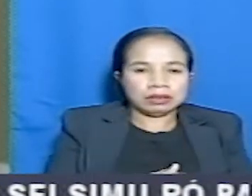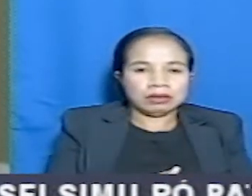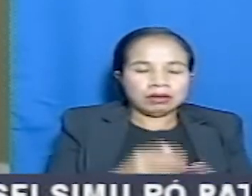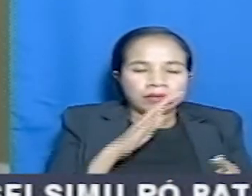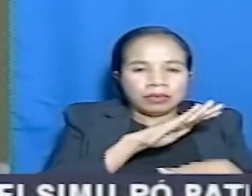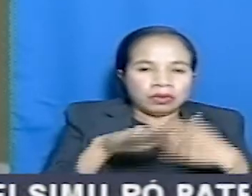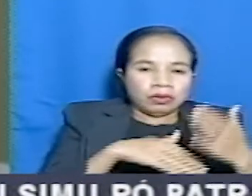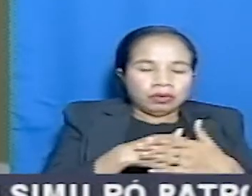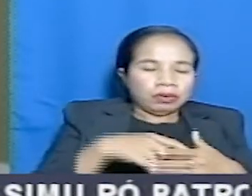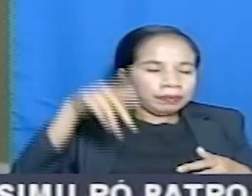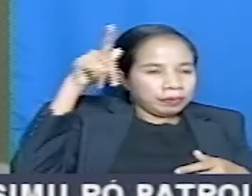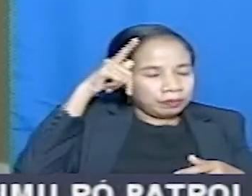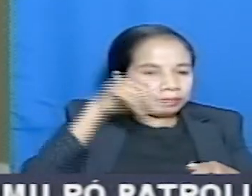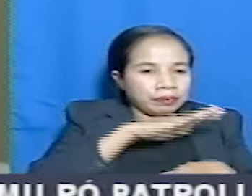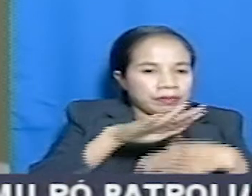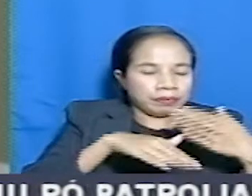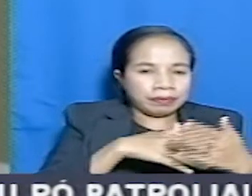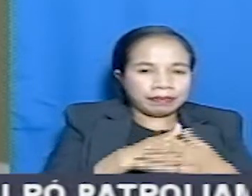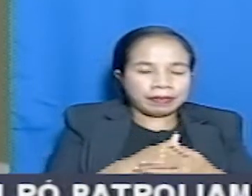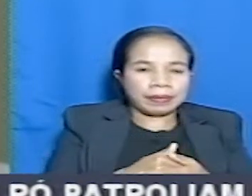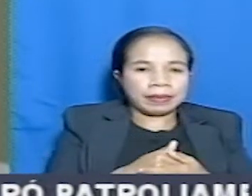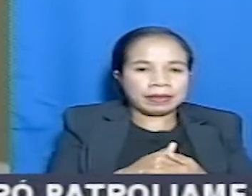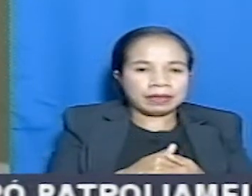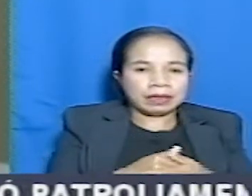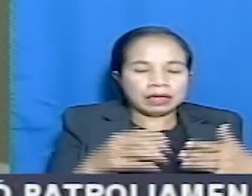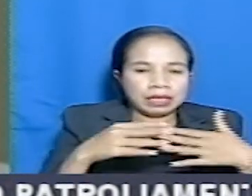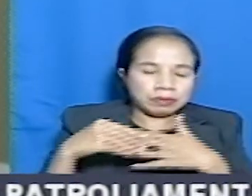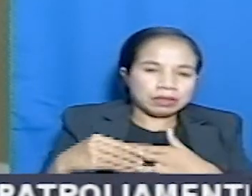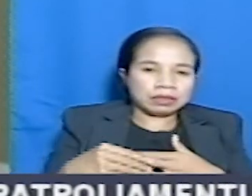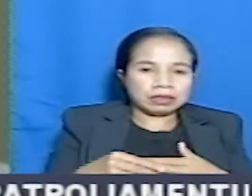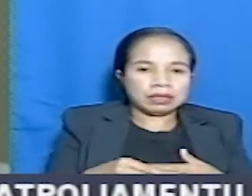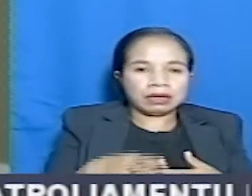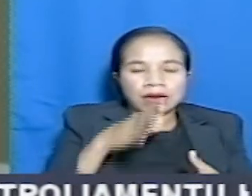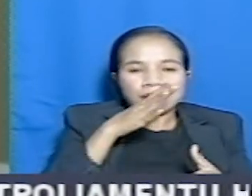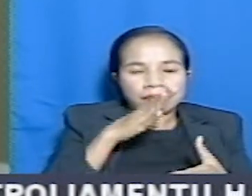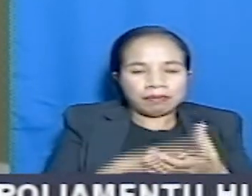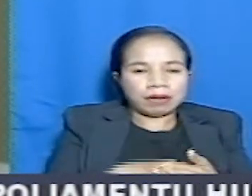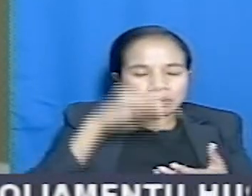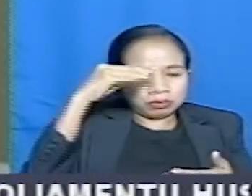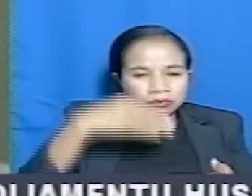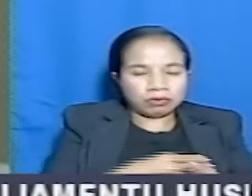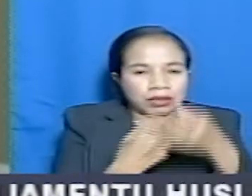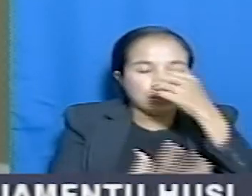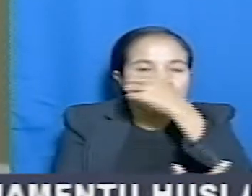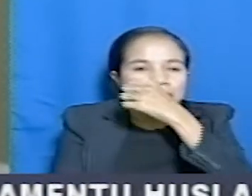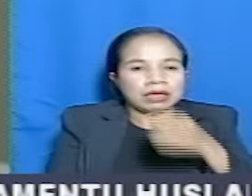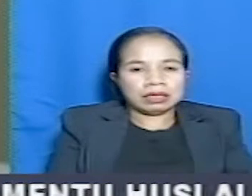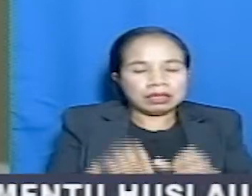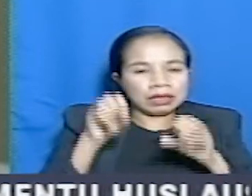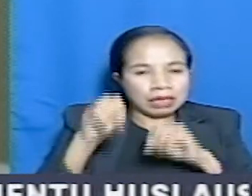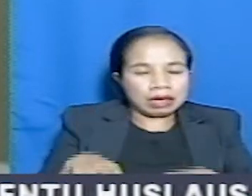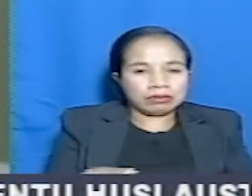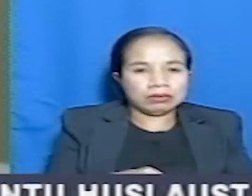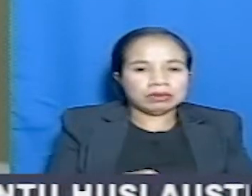quadros político partido roto, especialmente, e não falo, o anquia curso urtista toma, neve lá com sira